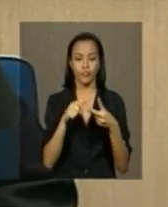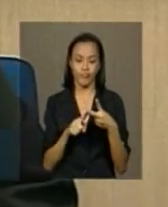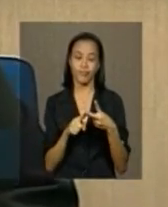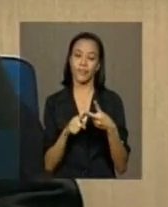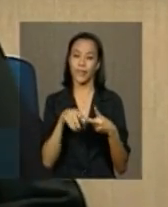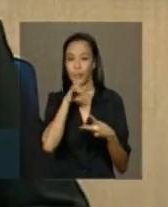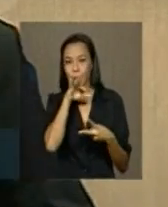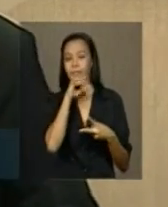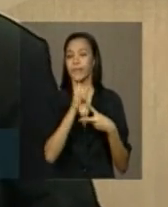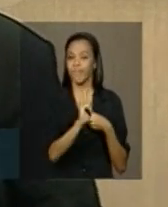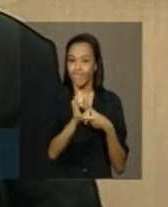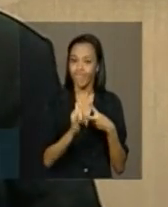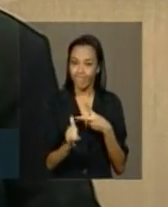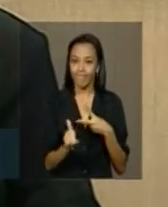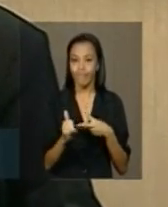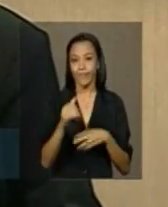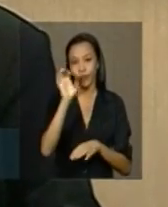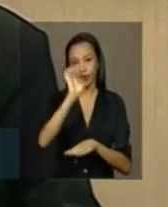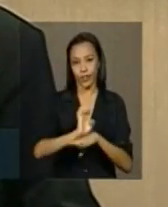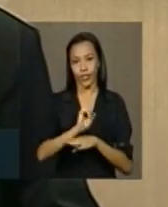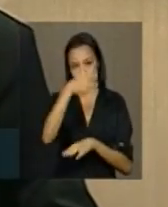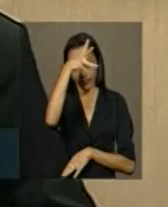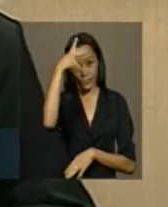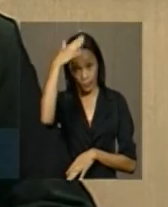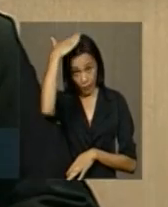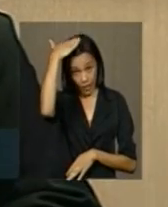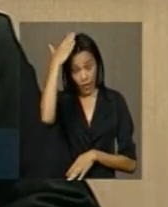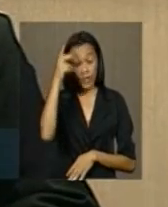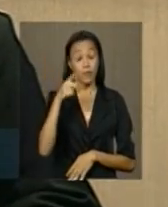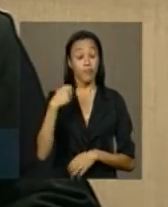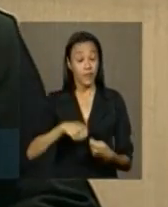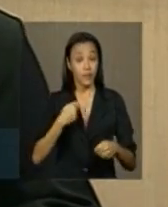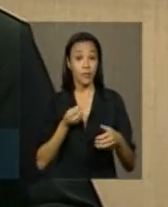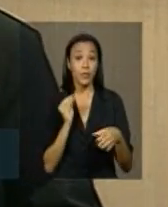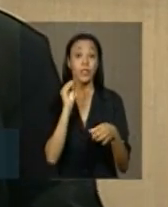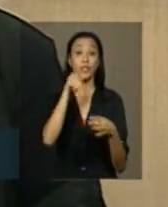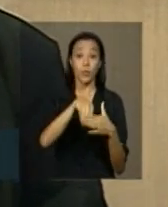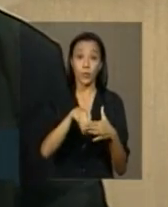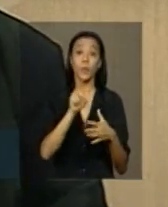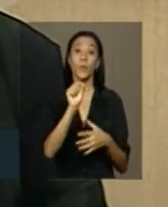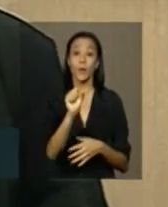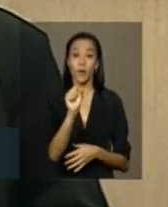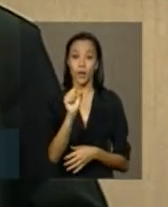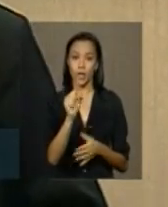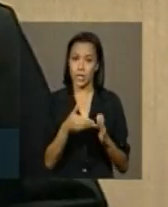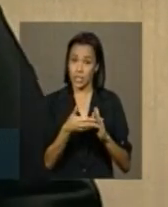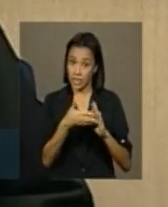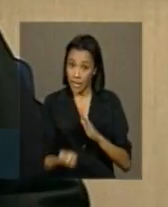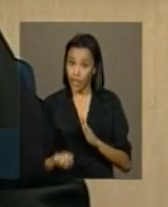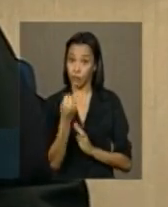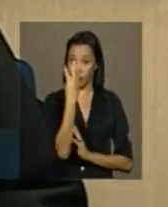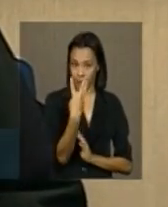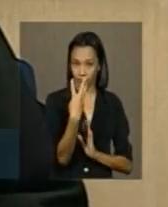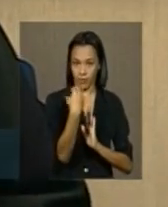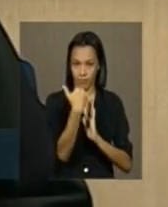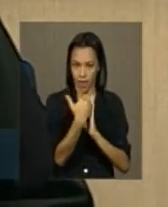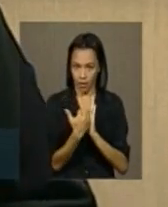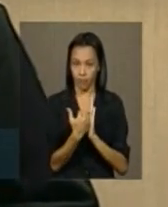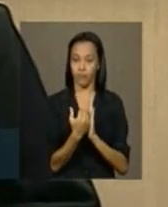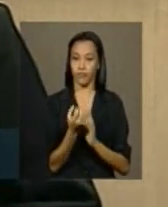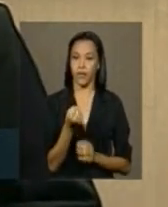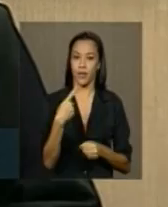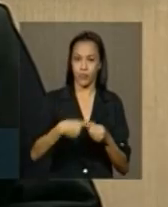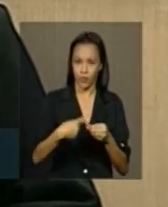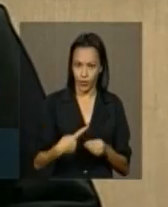notícias ruins também no Estado do Pará nós teremos que incluir aão sai um que saíram três com né com